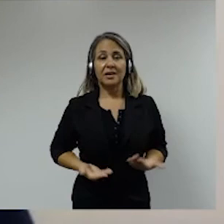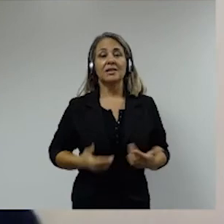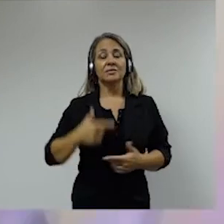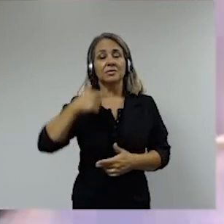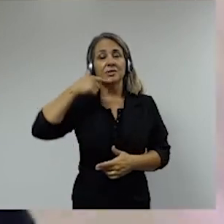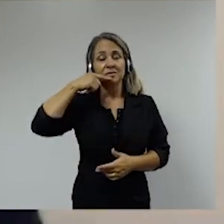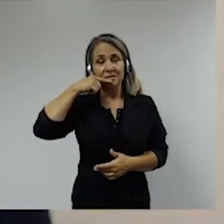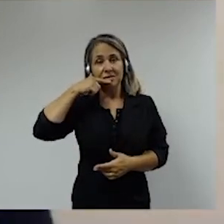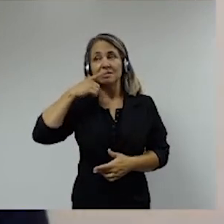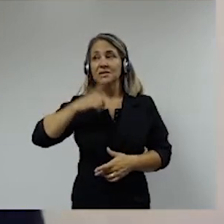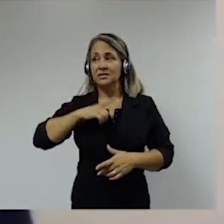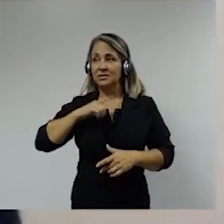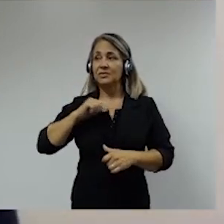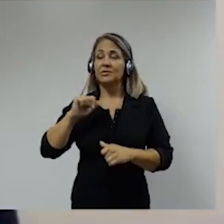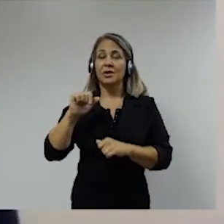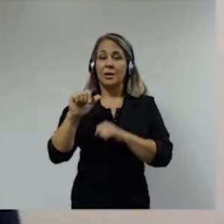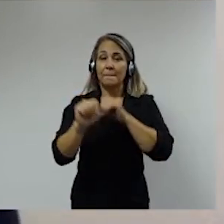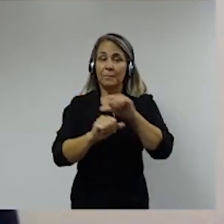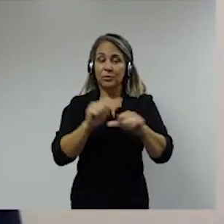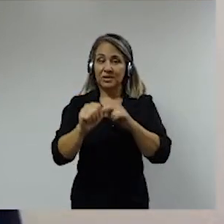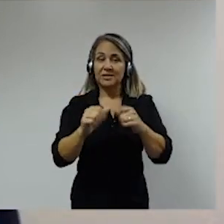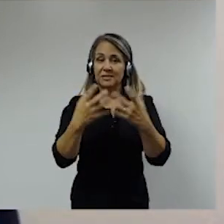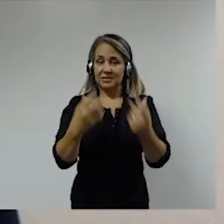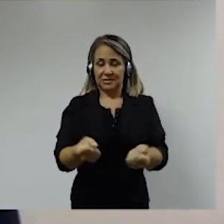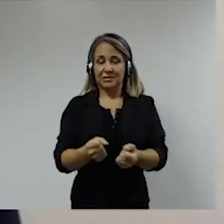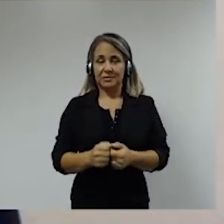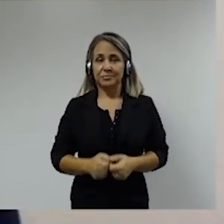que tiveram essas alterações consideráveis.